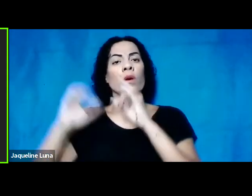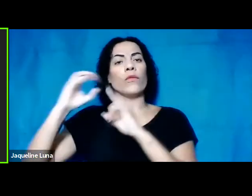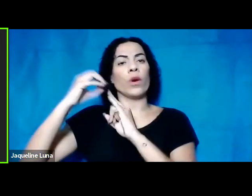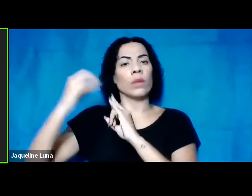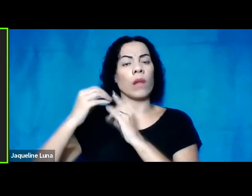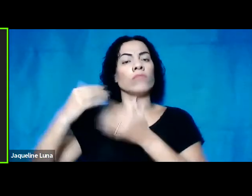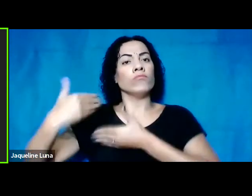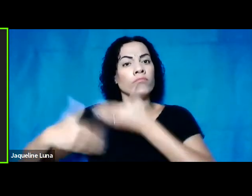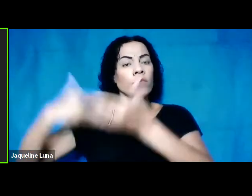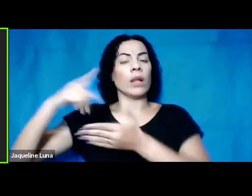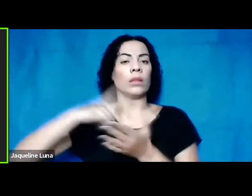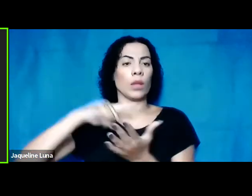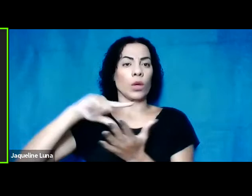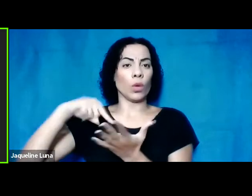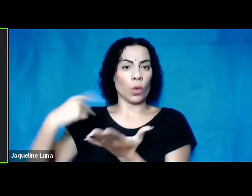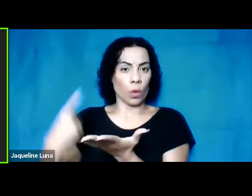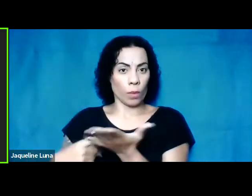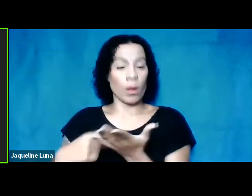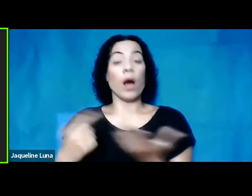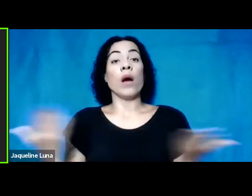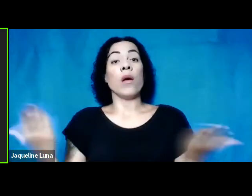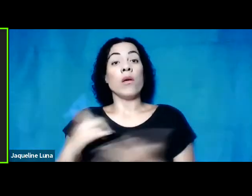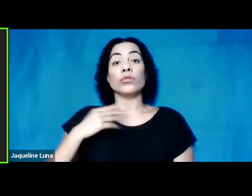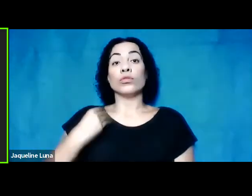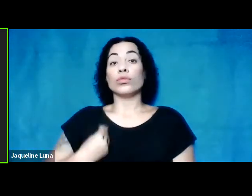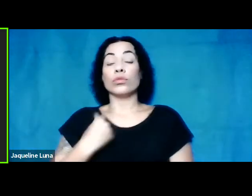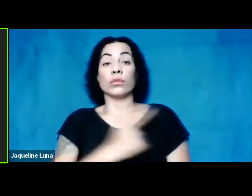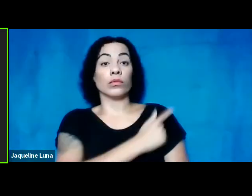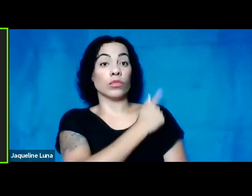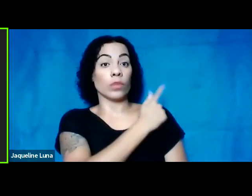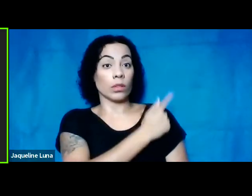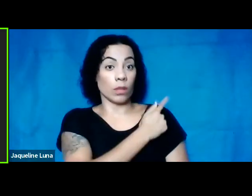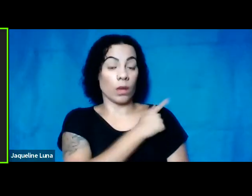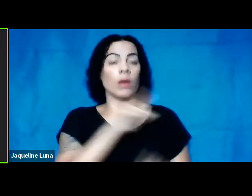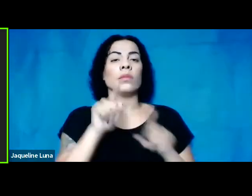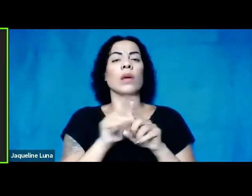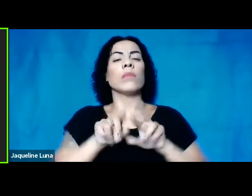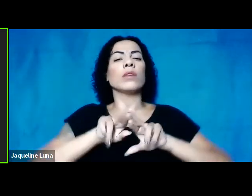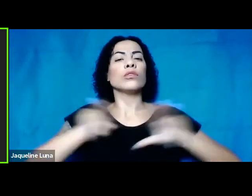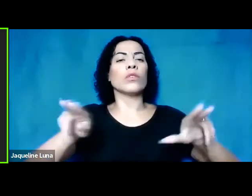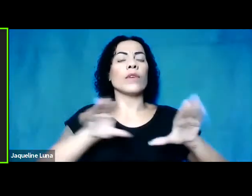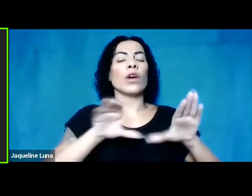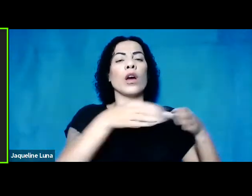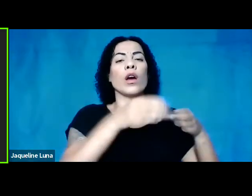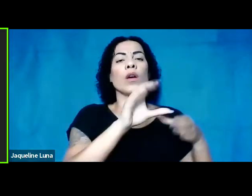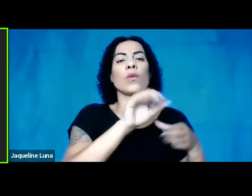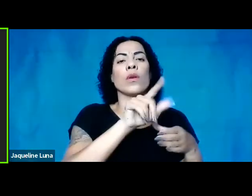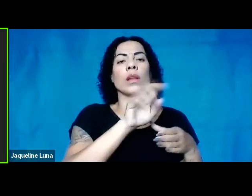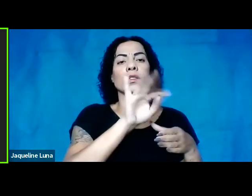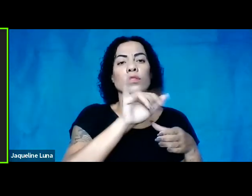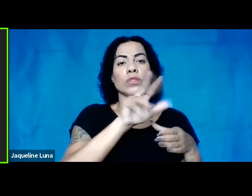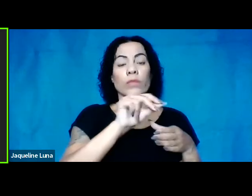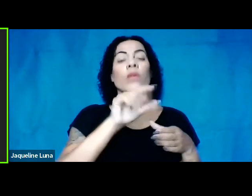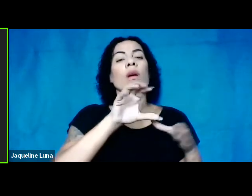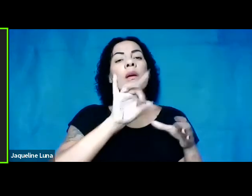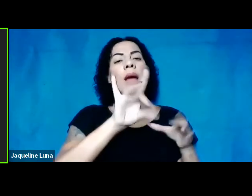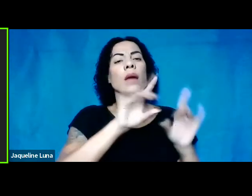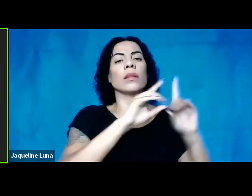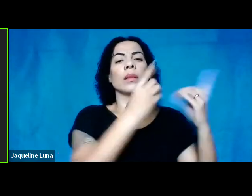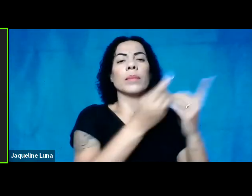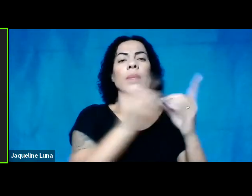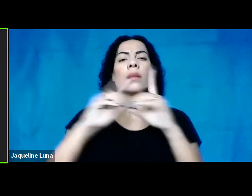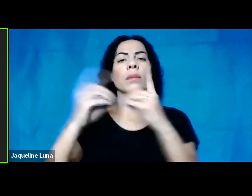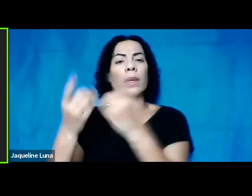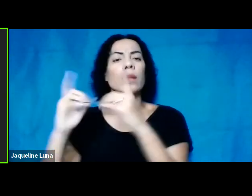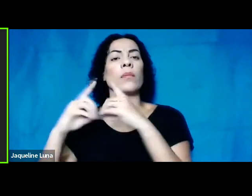compromisso e a nossa gestão atual, assim como diferentes coletivos, instâncias, enfim, as unidades, vêm buscando esse compromisso